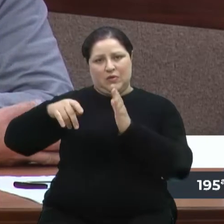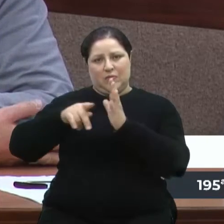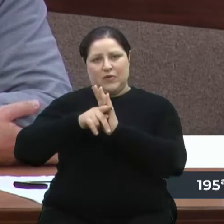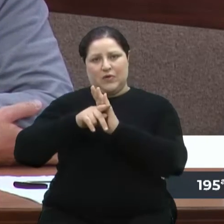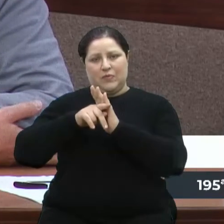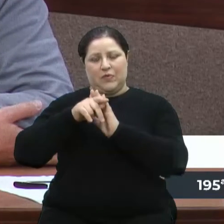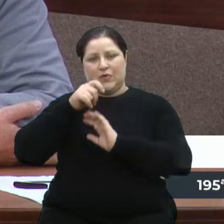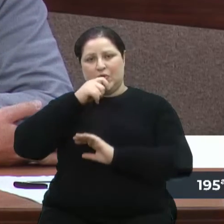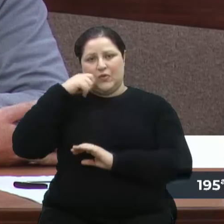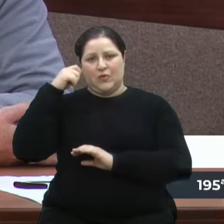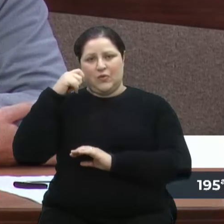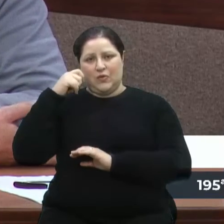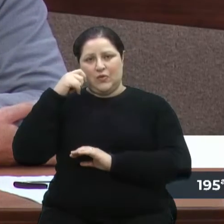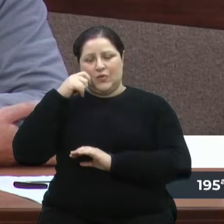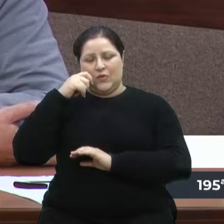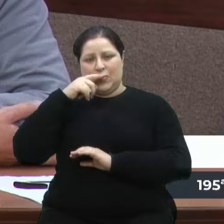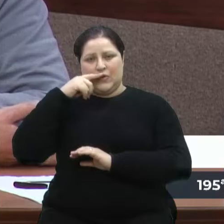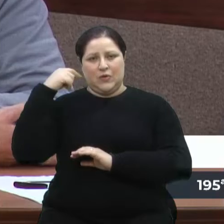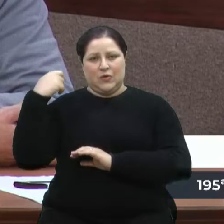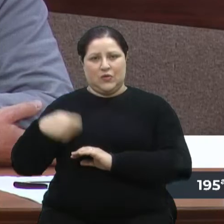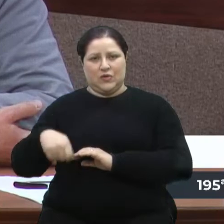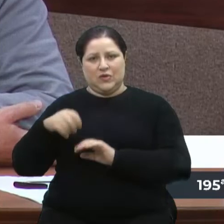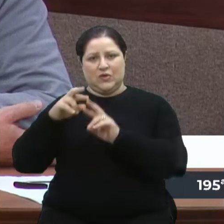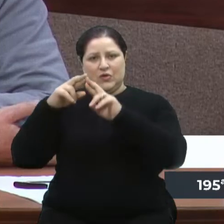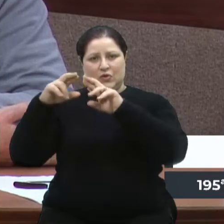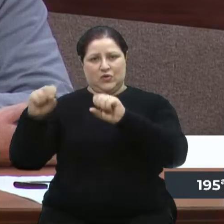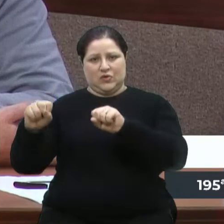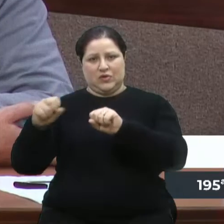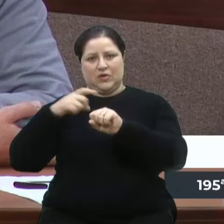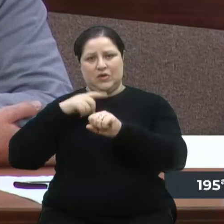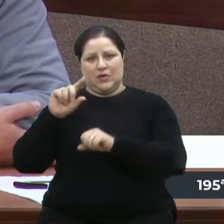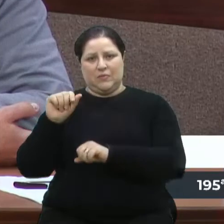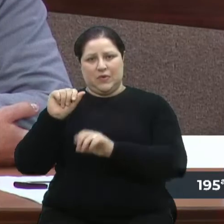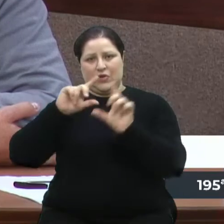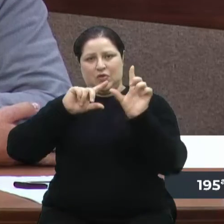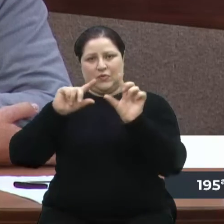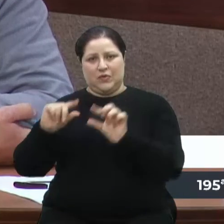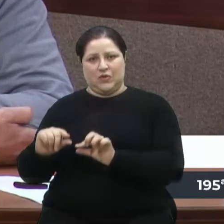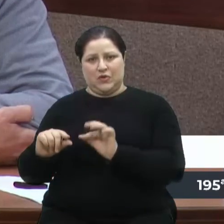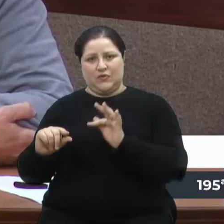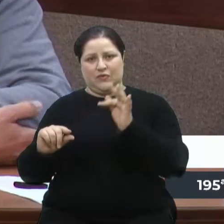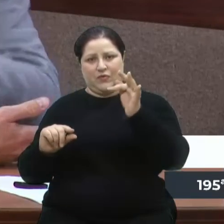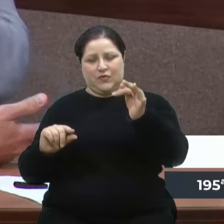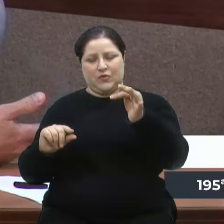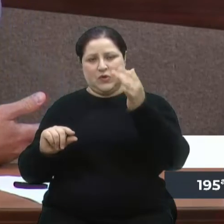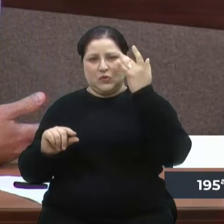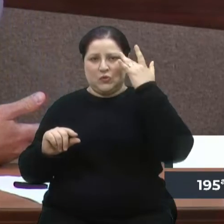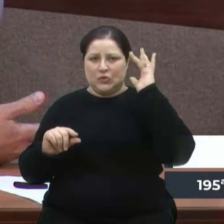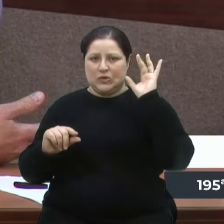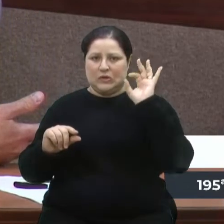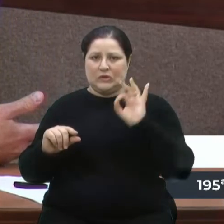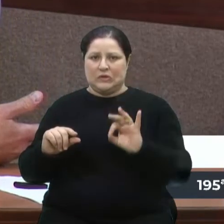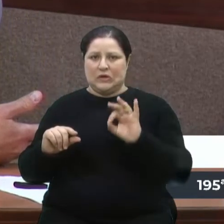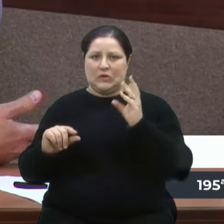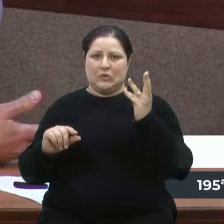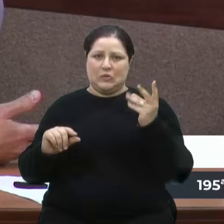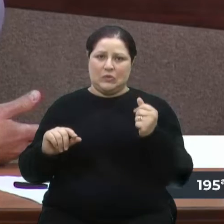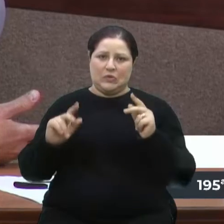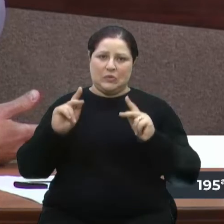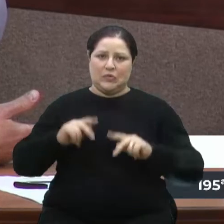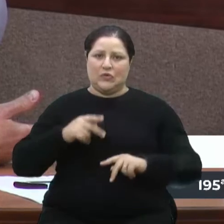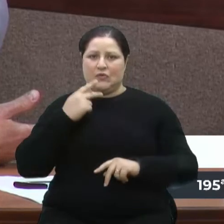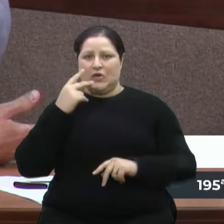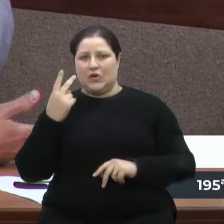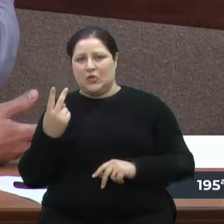da Rússia, já com preços muito menores. Então, daqui a pouco deve estar baixando aí Eu não vou saber precisar quanto, uns dizem 2, outros